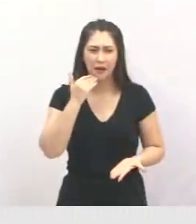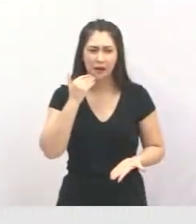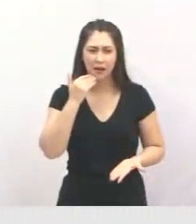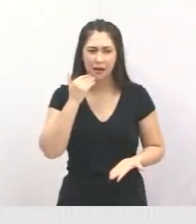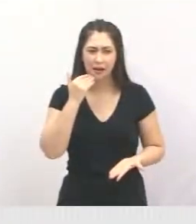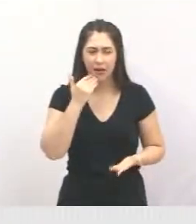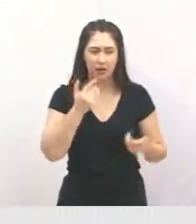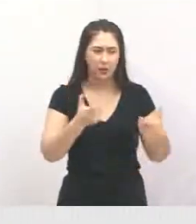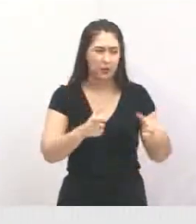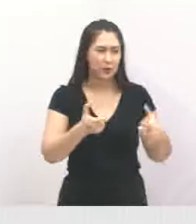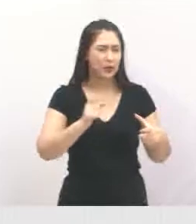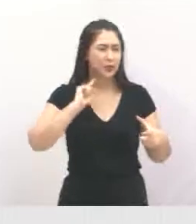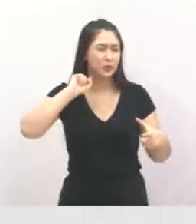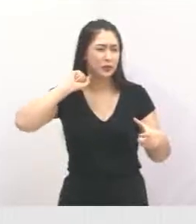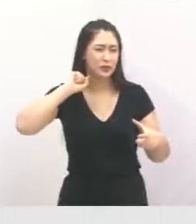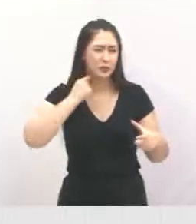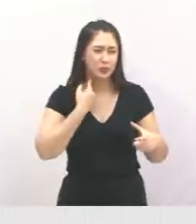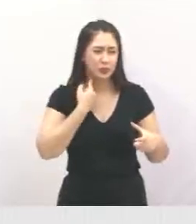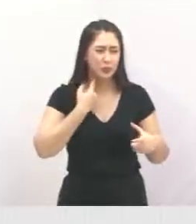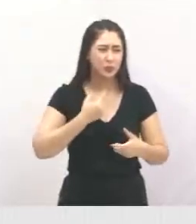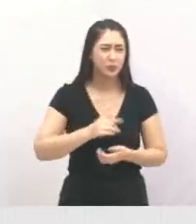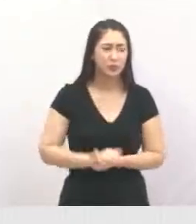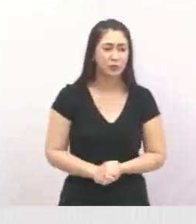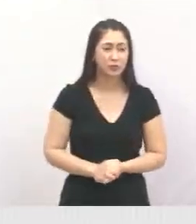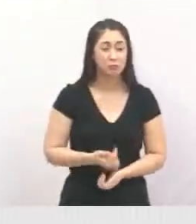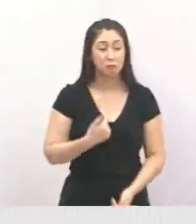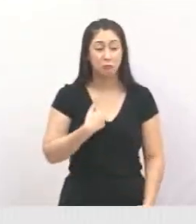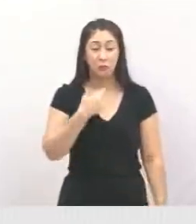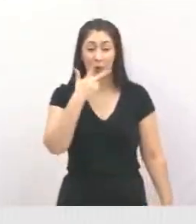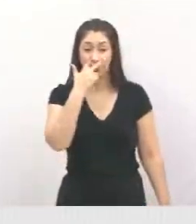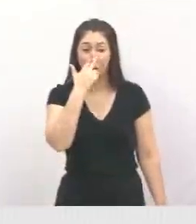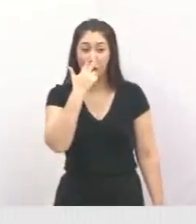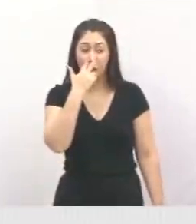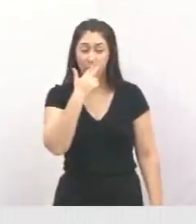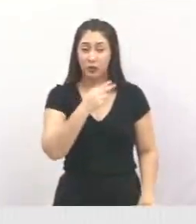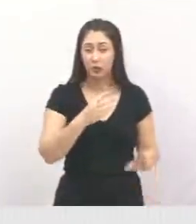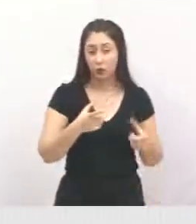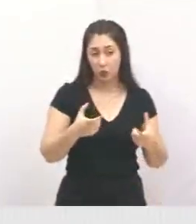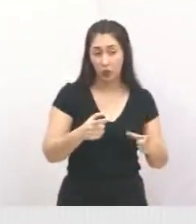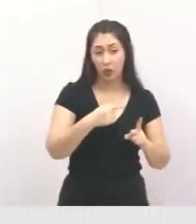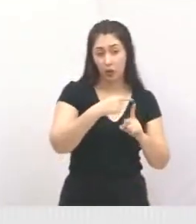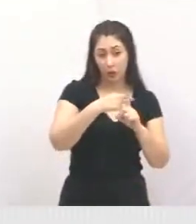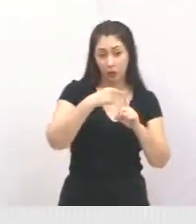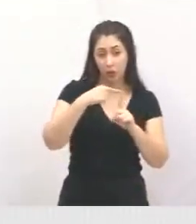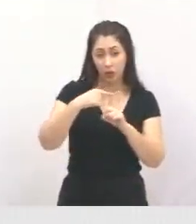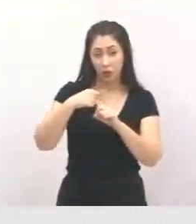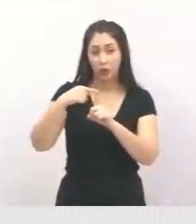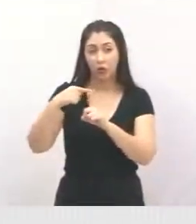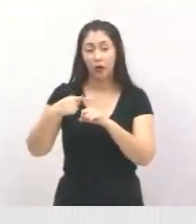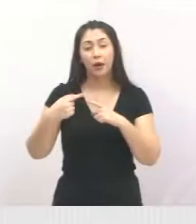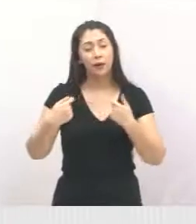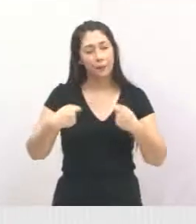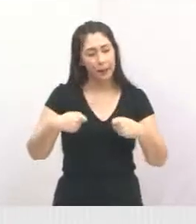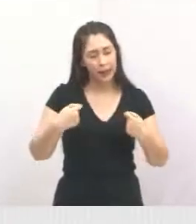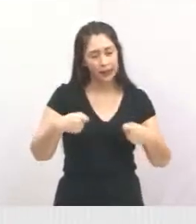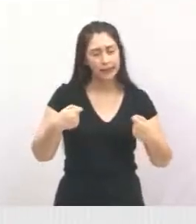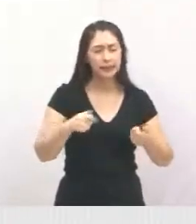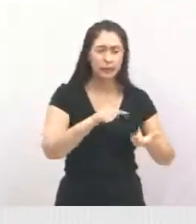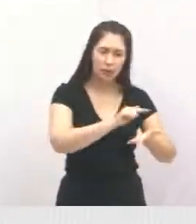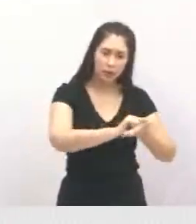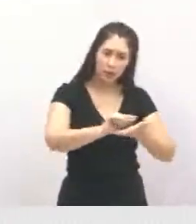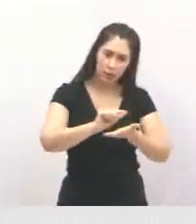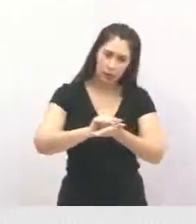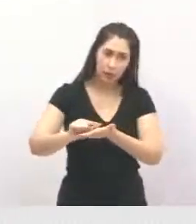desse local, eu acho que todo cemitério que tem que ter pessoas para poder